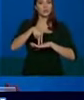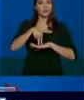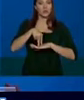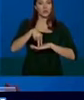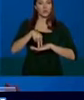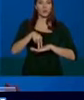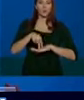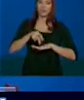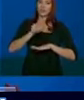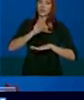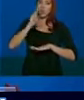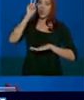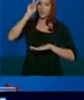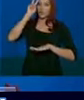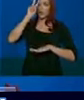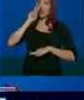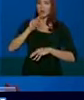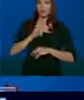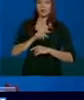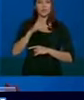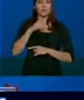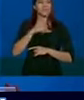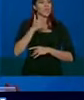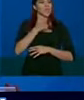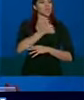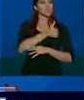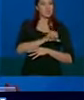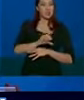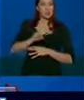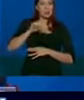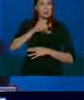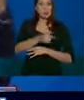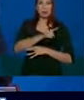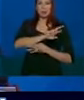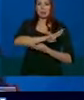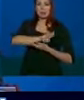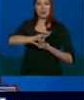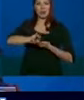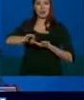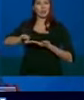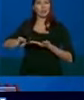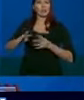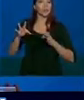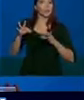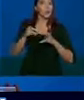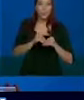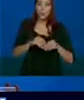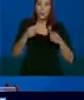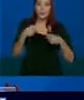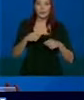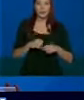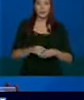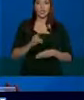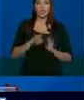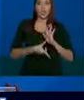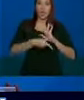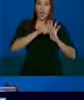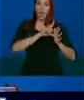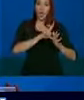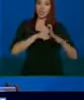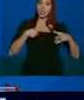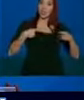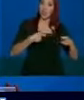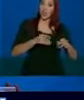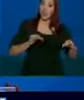Nós vamos nos lembrar disso. Vamos botar o quinquênio, o anuênio, o milênio, o eugênio, tudo que for preciso, mas não antes da